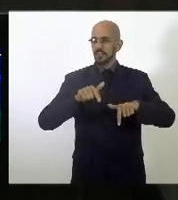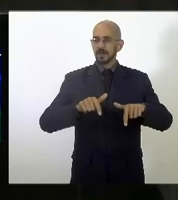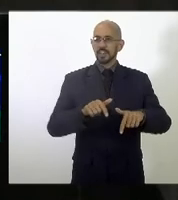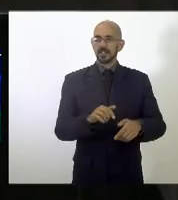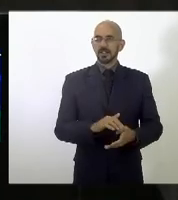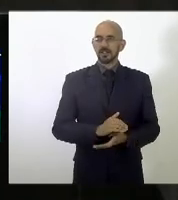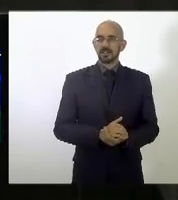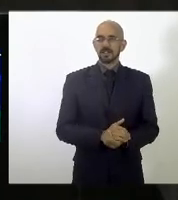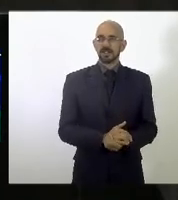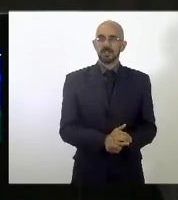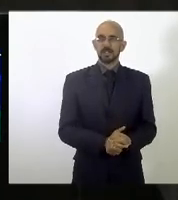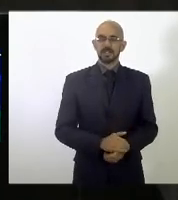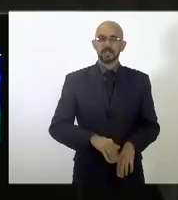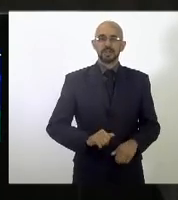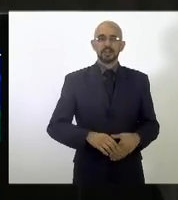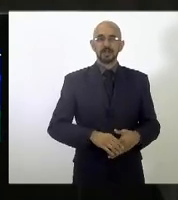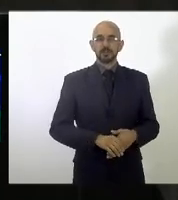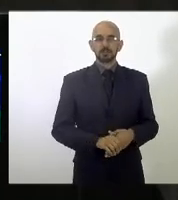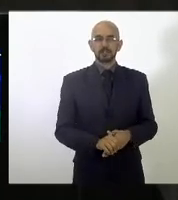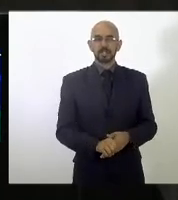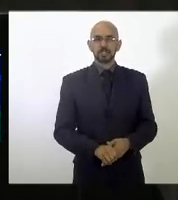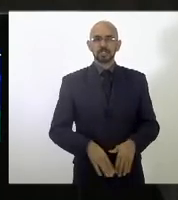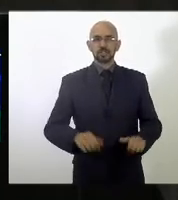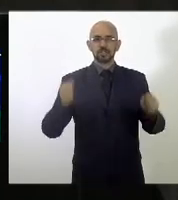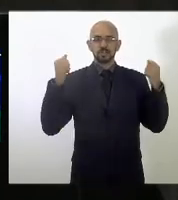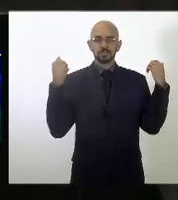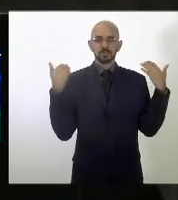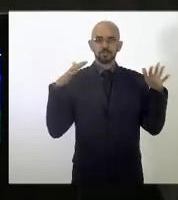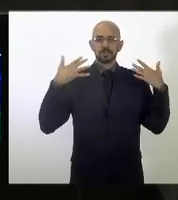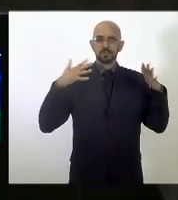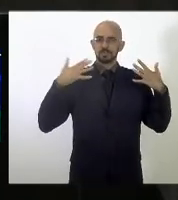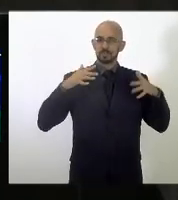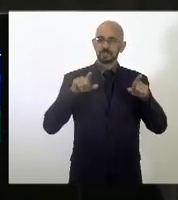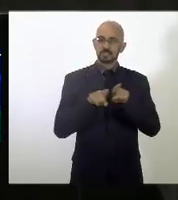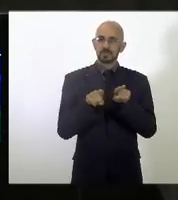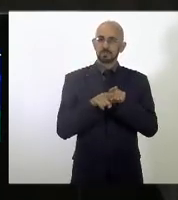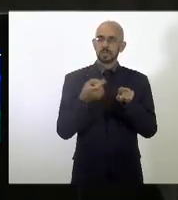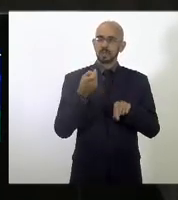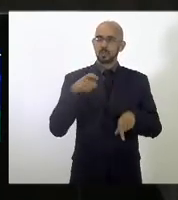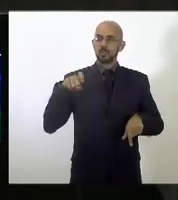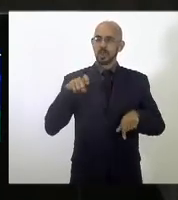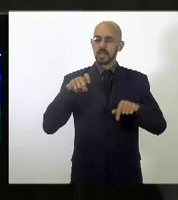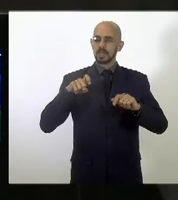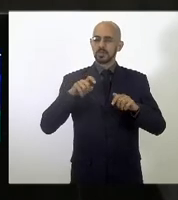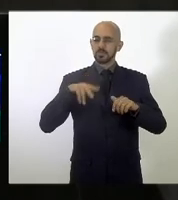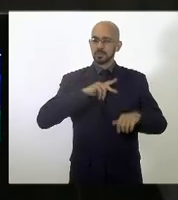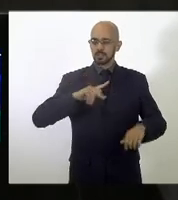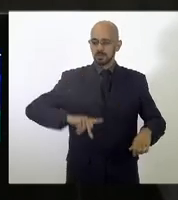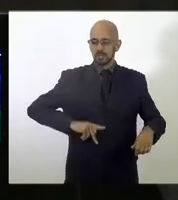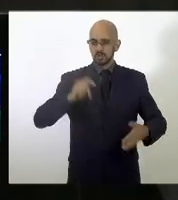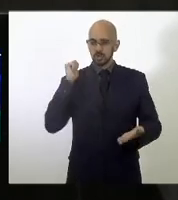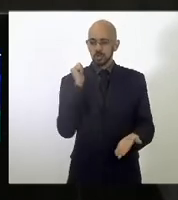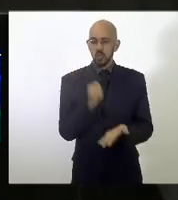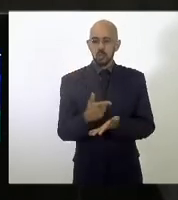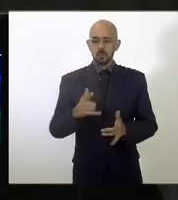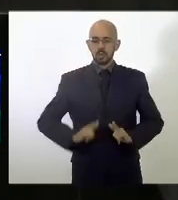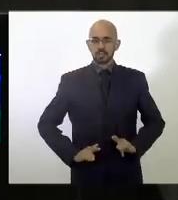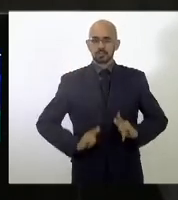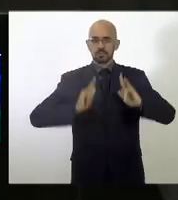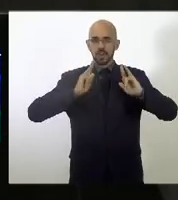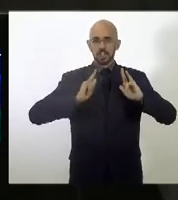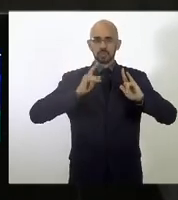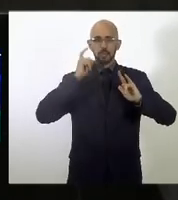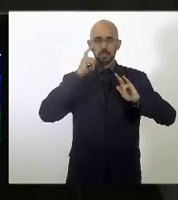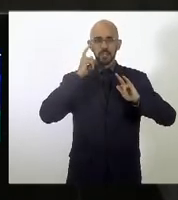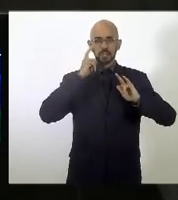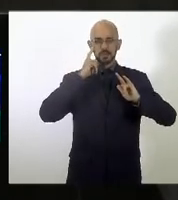4 anos, e também parabenizar o ex-presidente que comprou esse prédio, pensando na